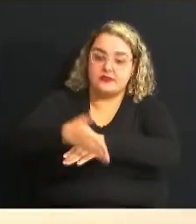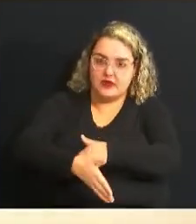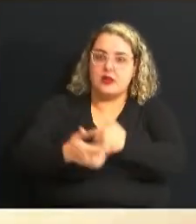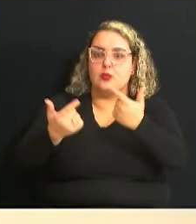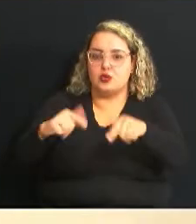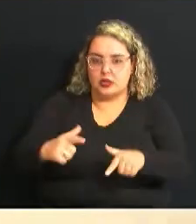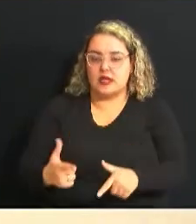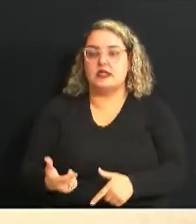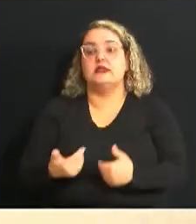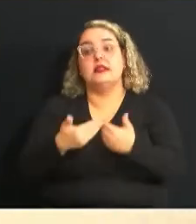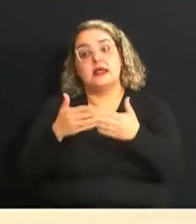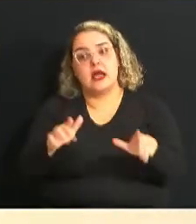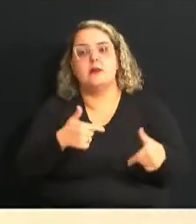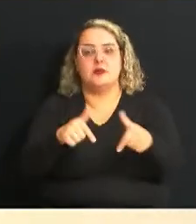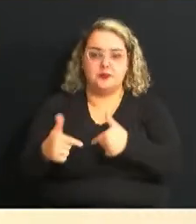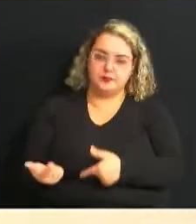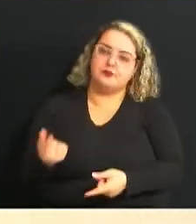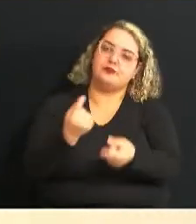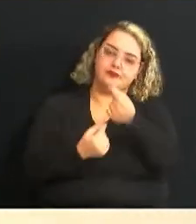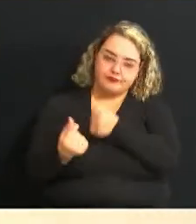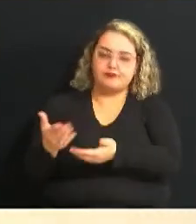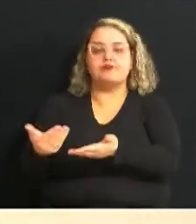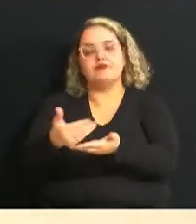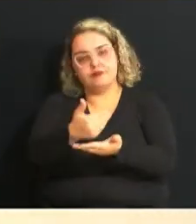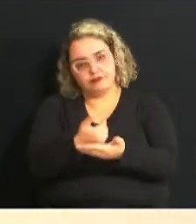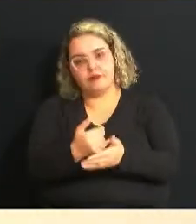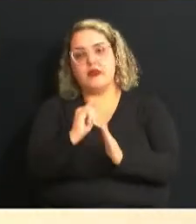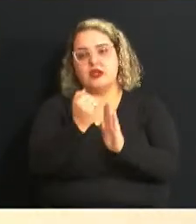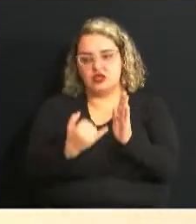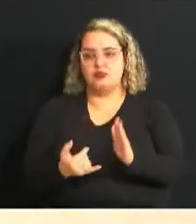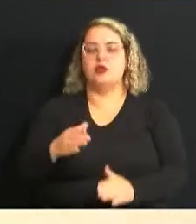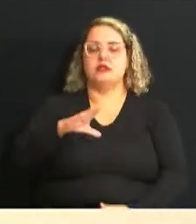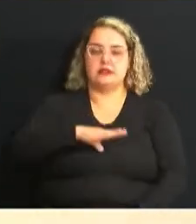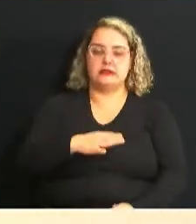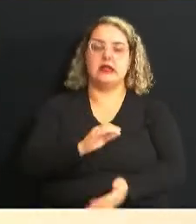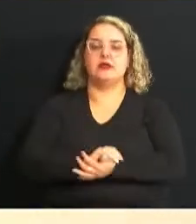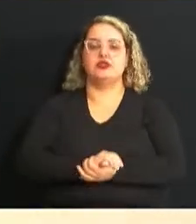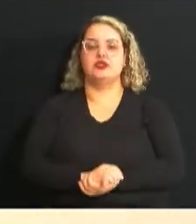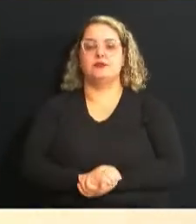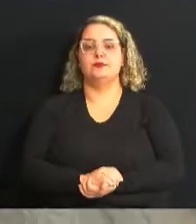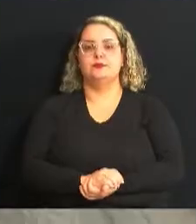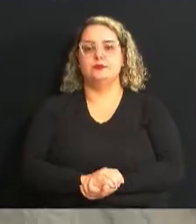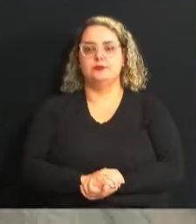gerem empregos e aumente a arrecadação de impostos na cidade.